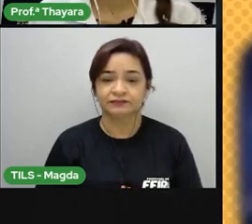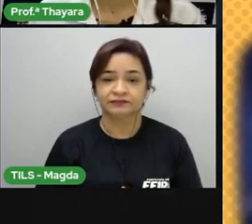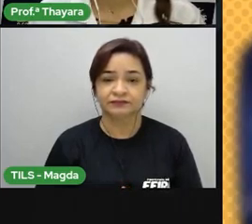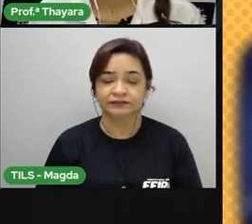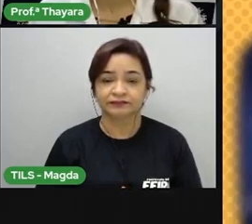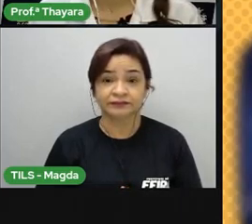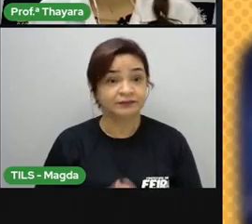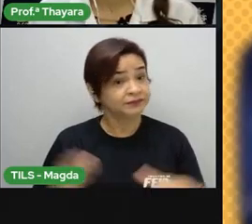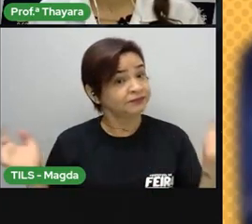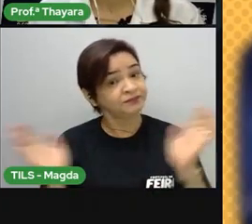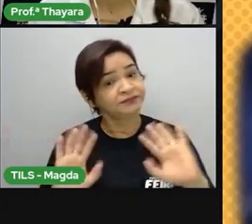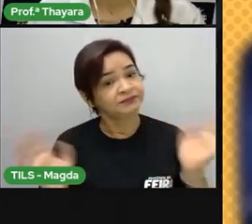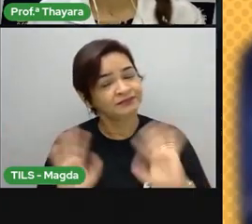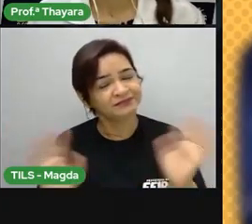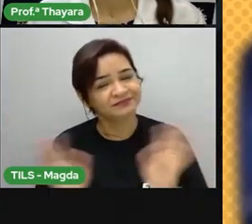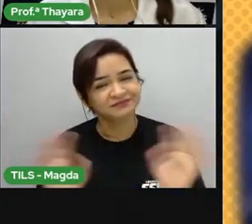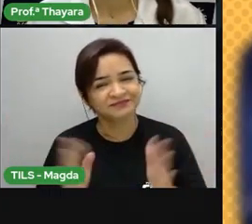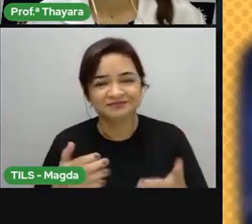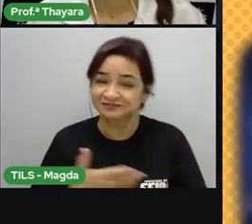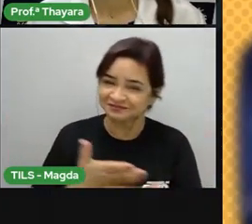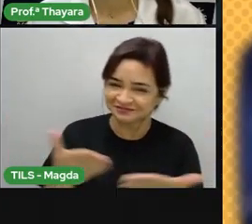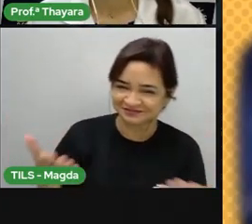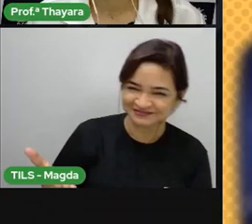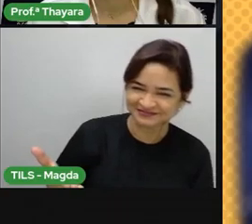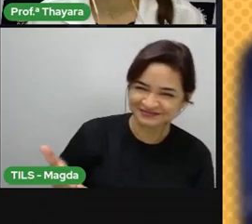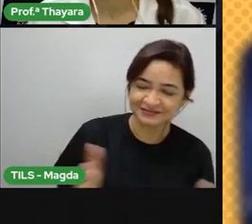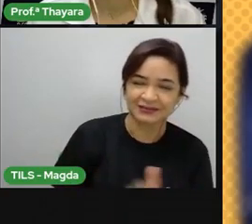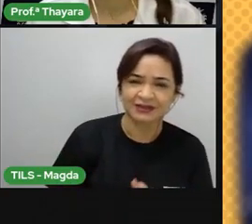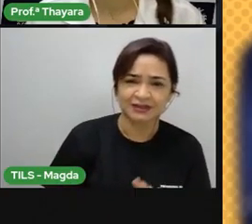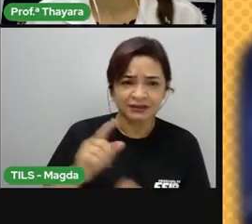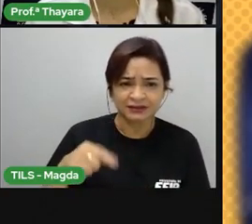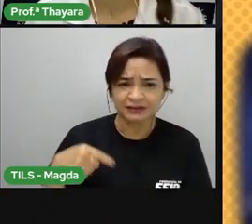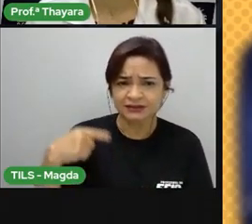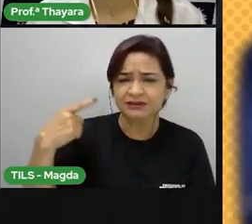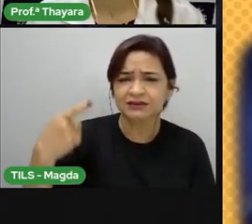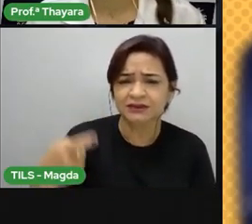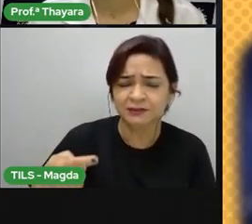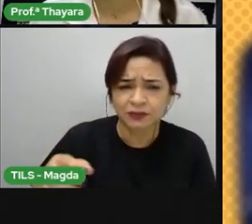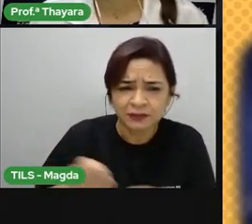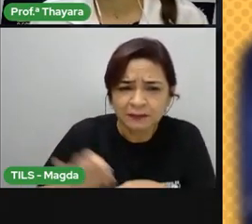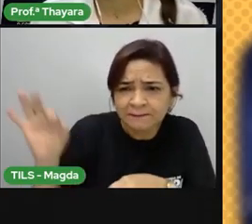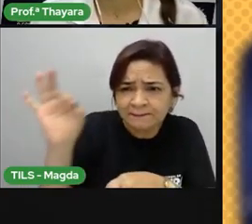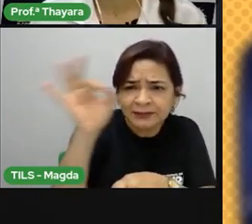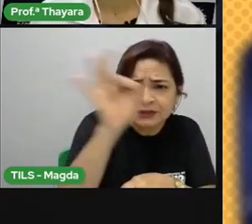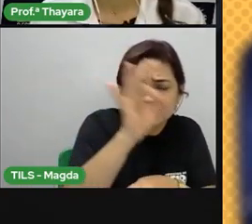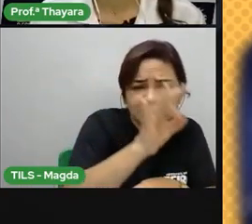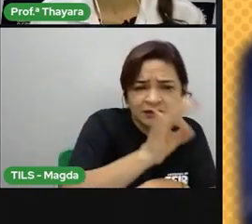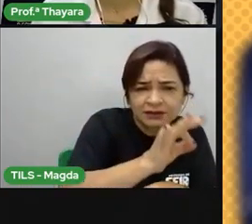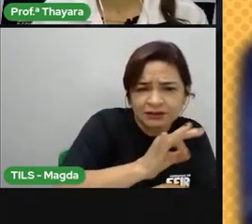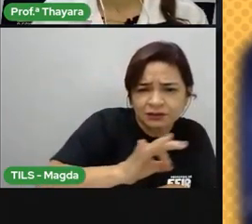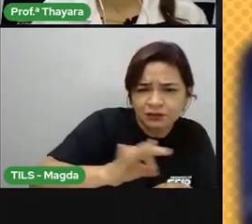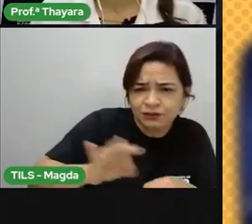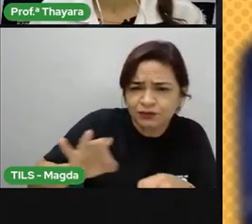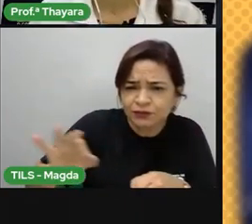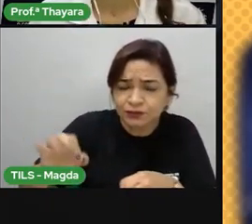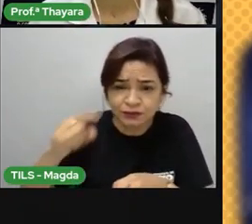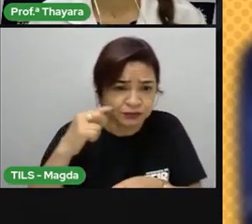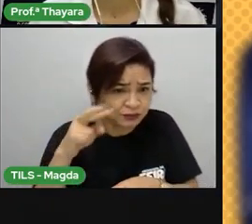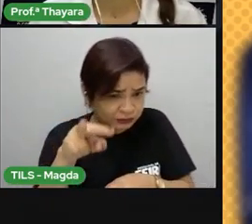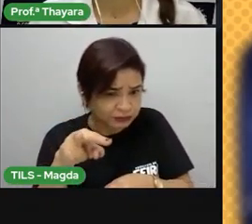Olá pessoal, saudações astronômicas. Depois da aproximação de dois asteroides com centenas de metros e de vários